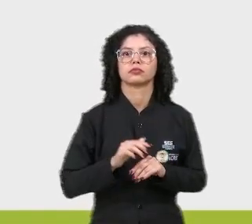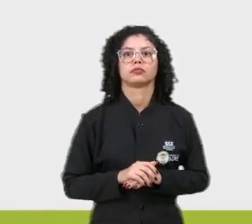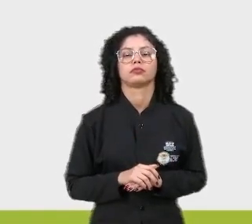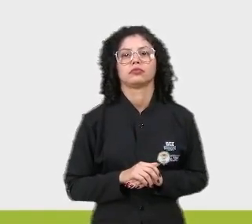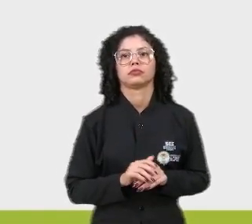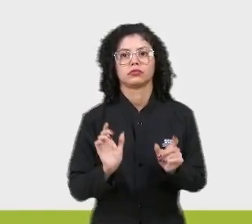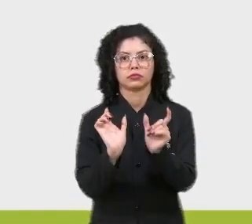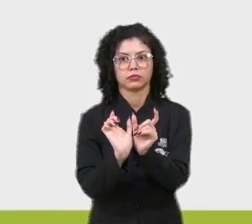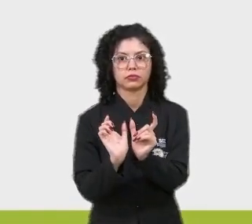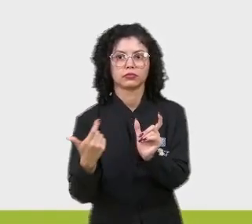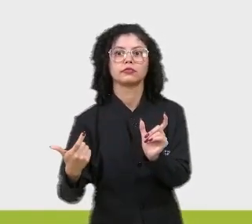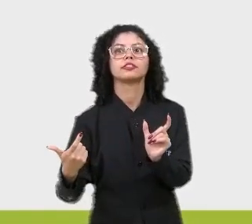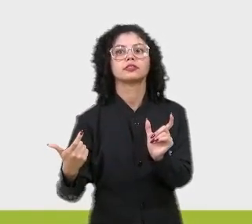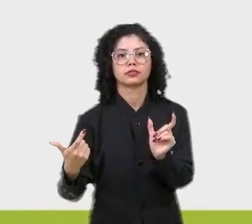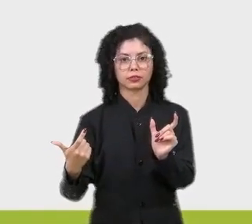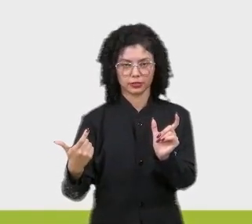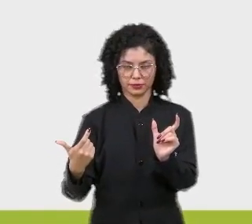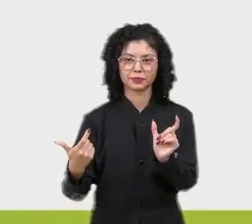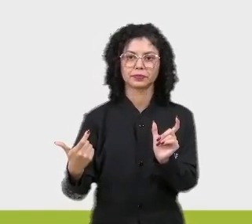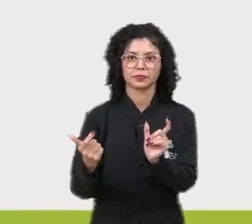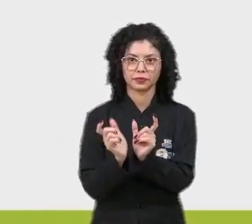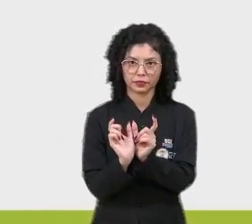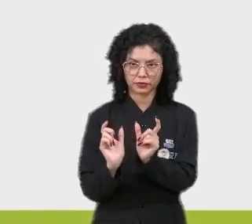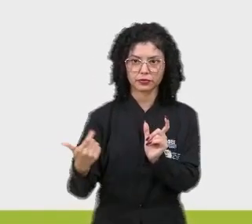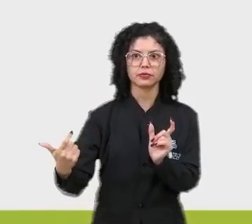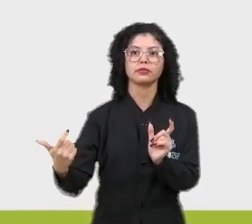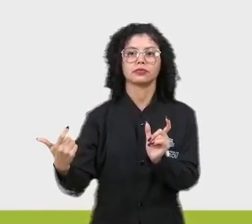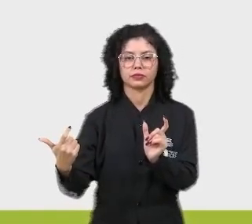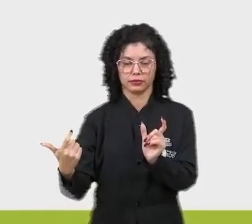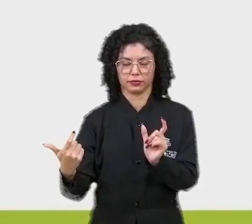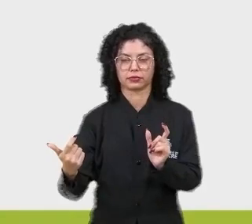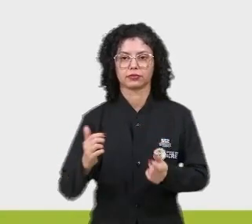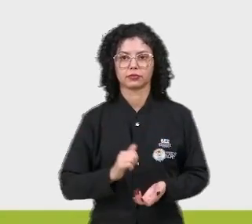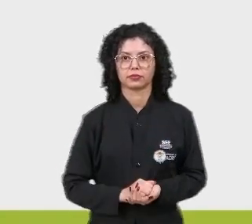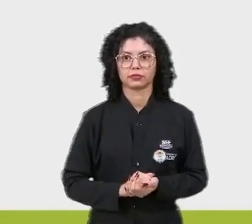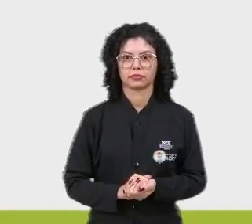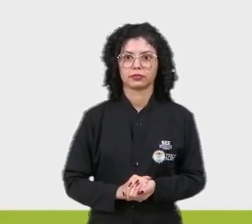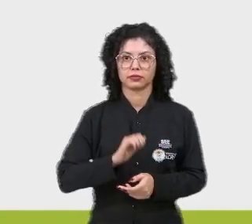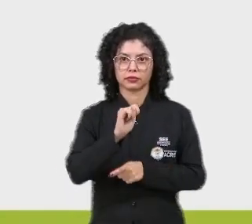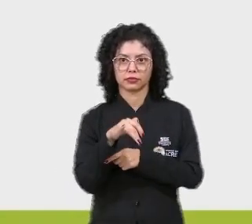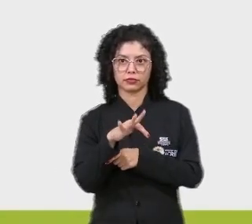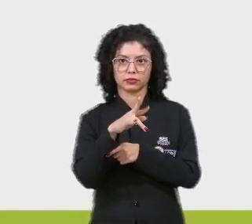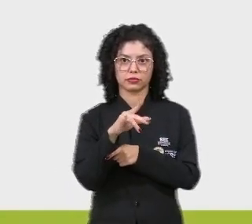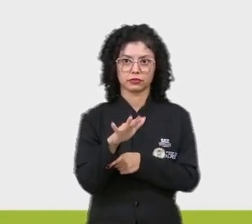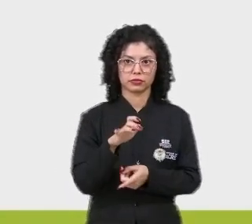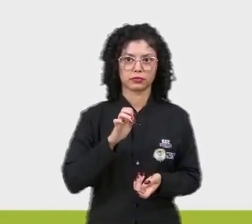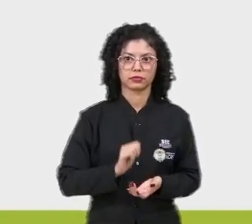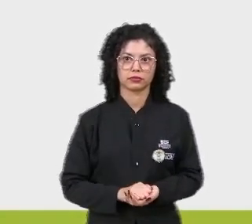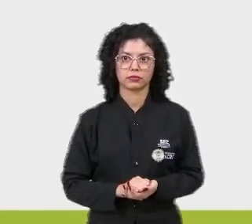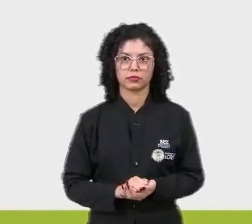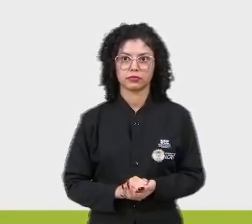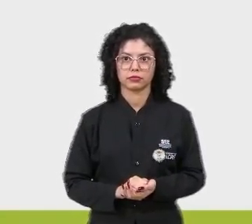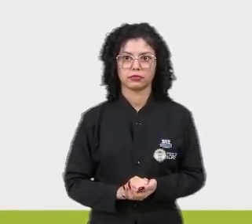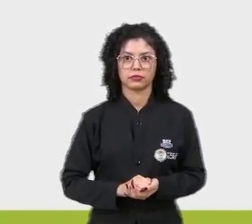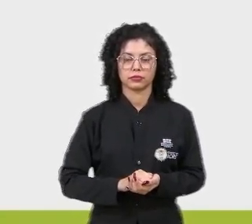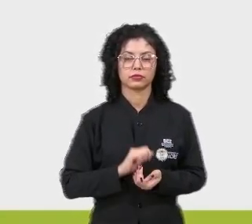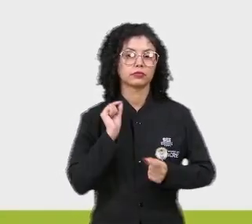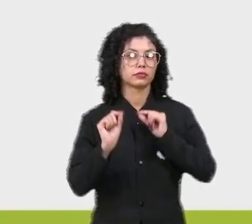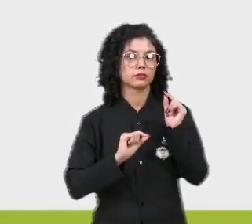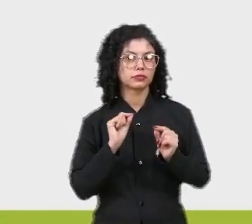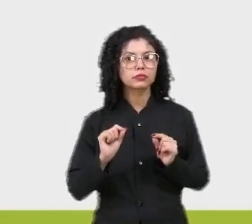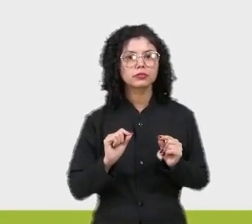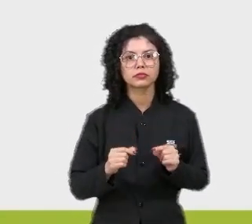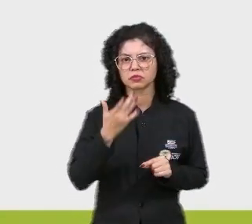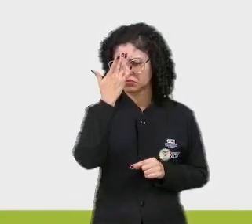os sinônimos né sinônimos antônimos a sinonímia